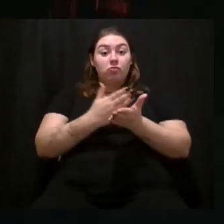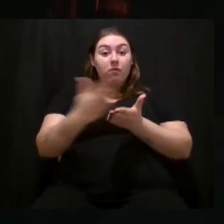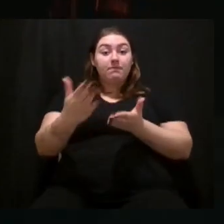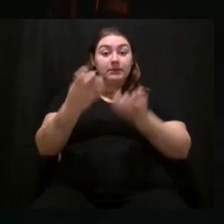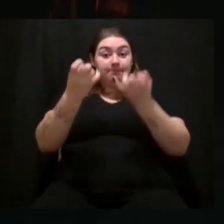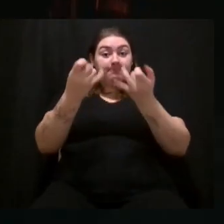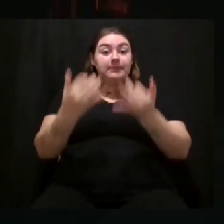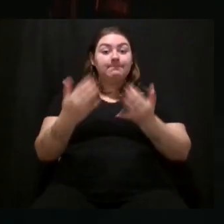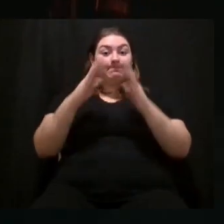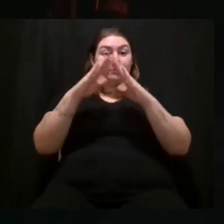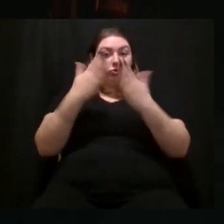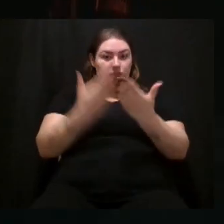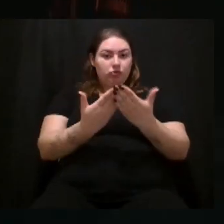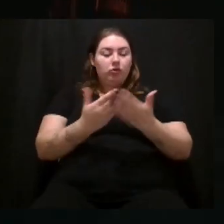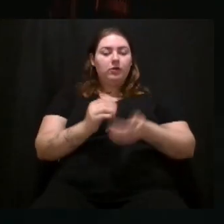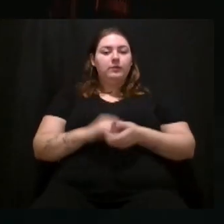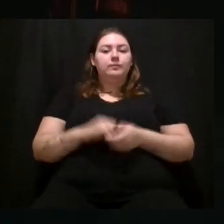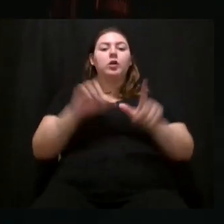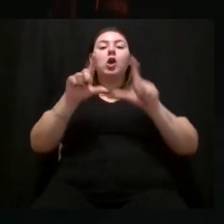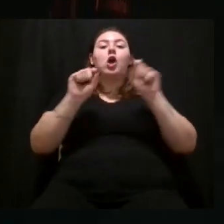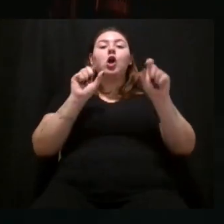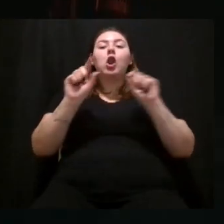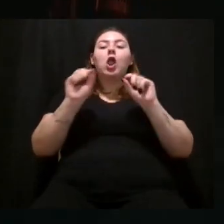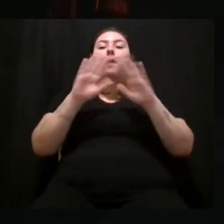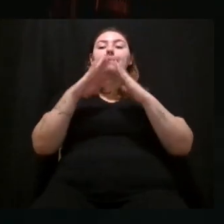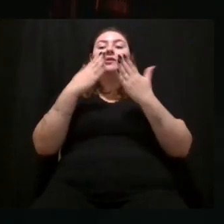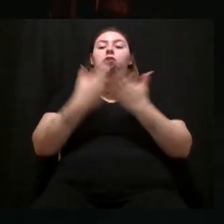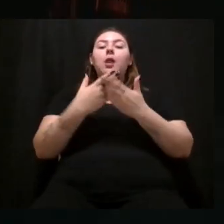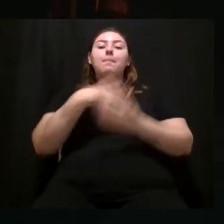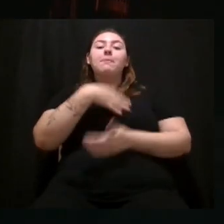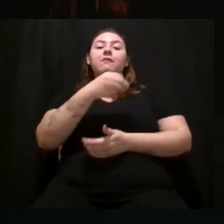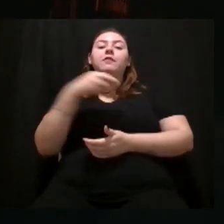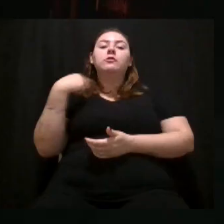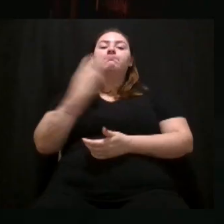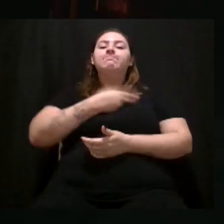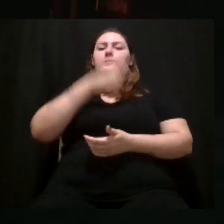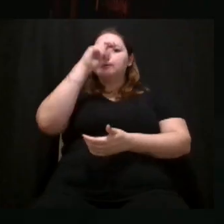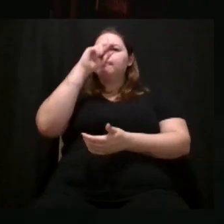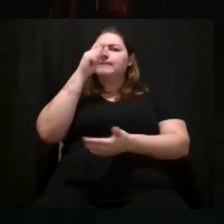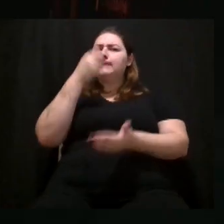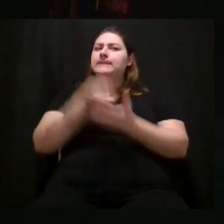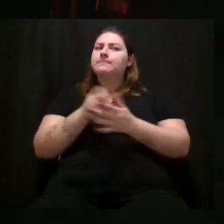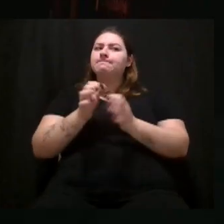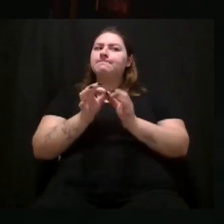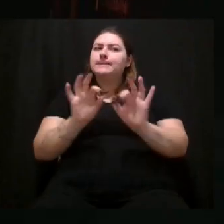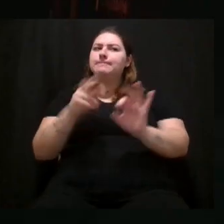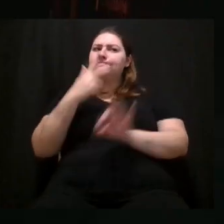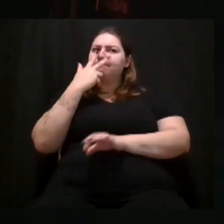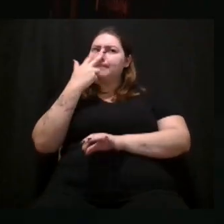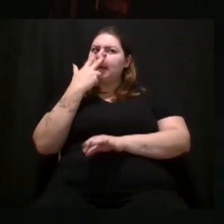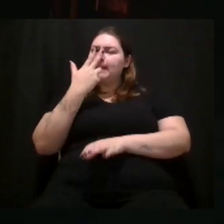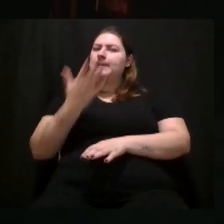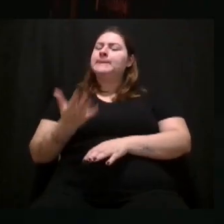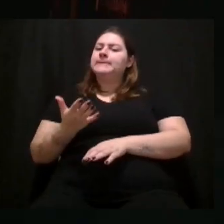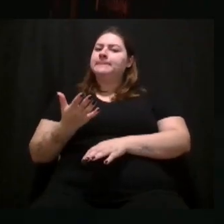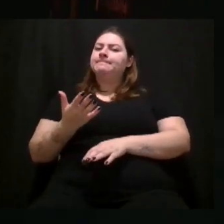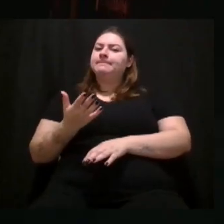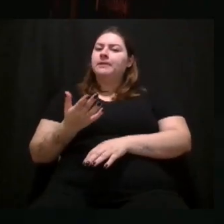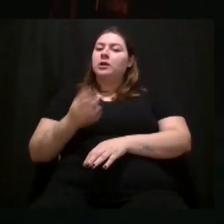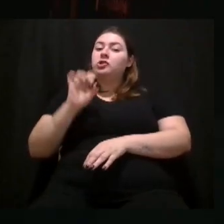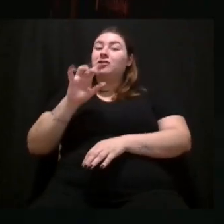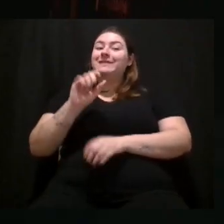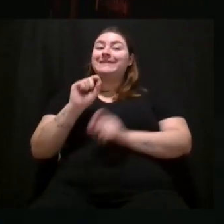escola. Escolher uma escola para os nossos filhos parece uma decisão simples, apenas para quem nunca passou por esse